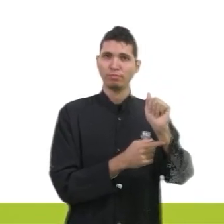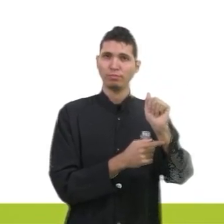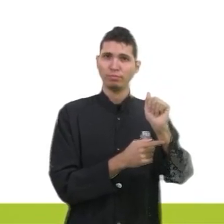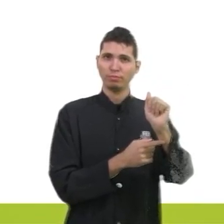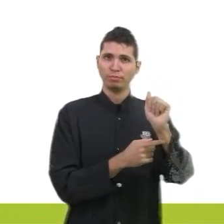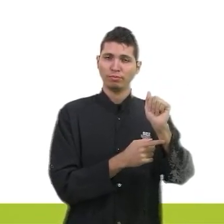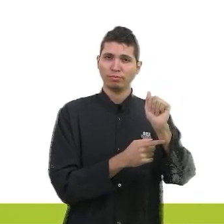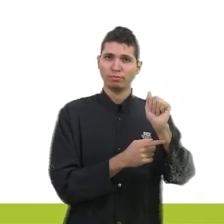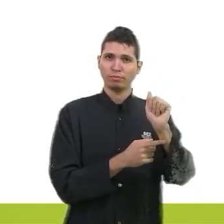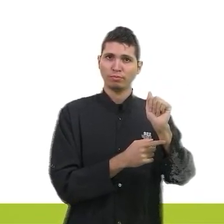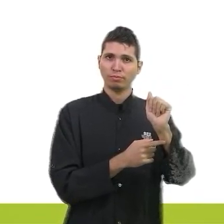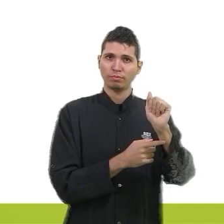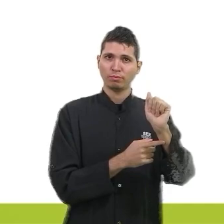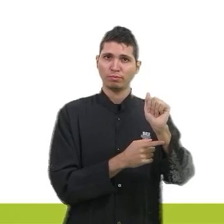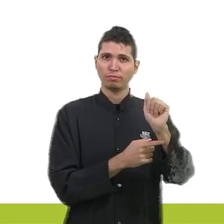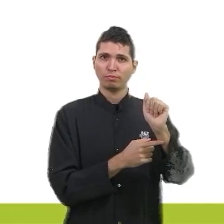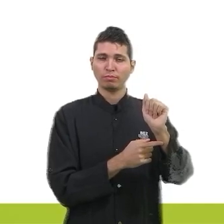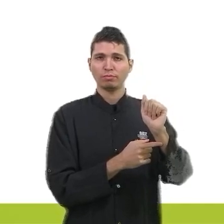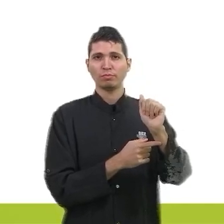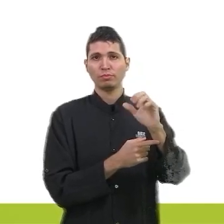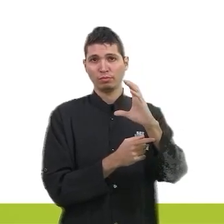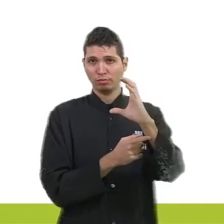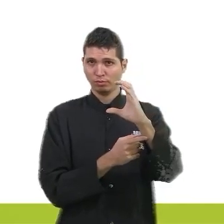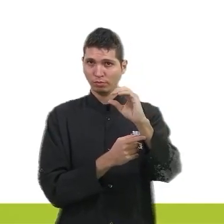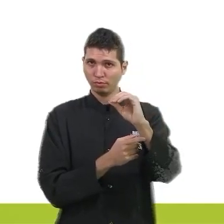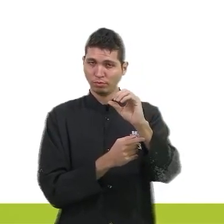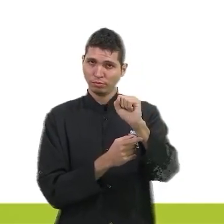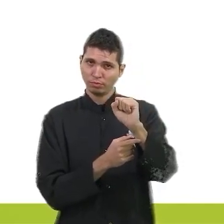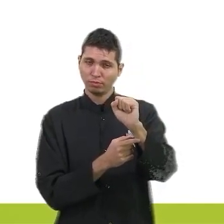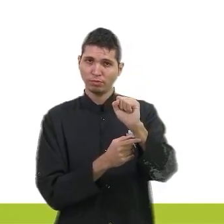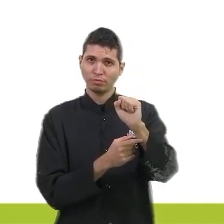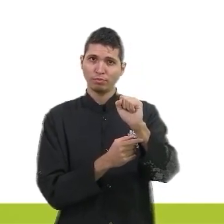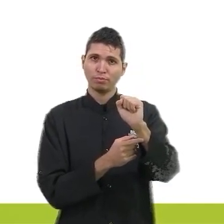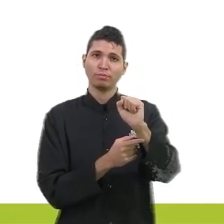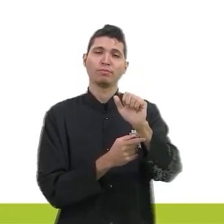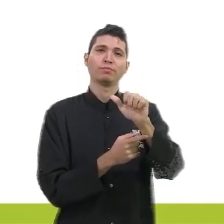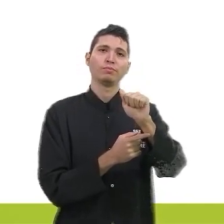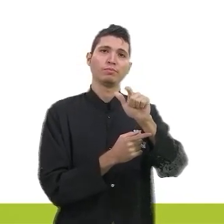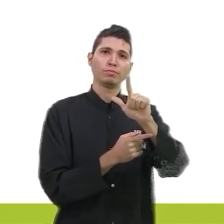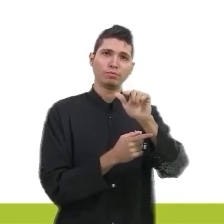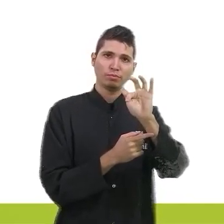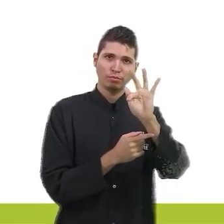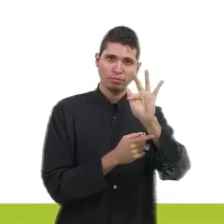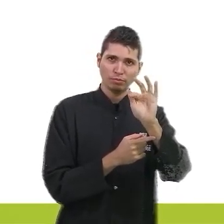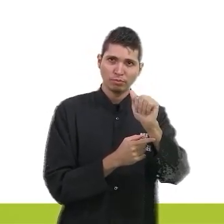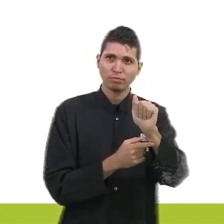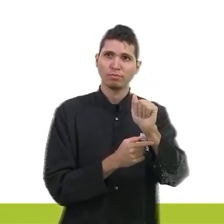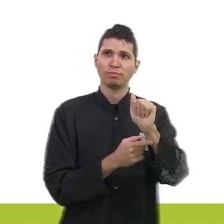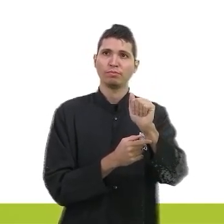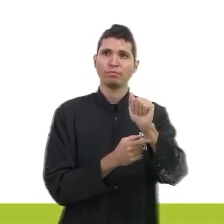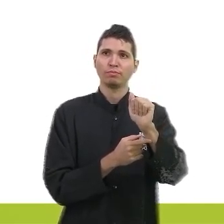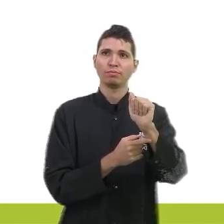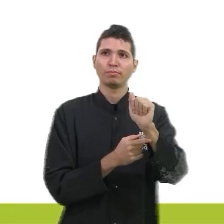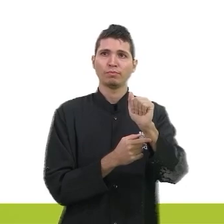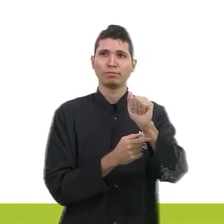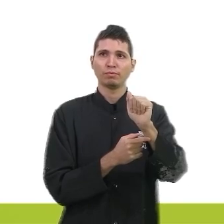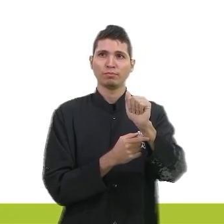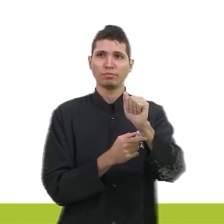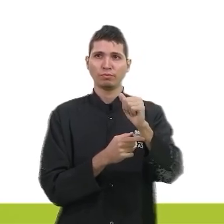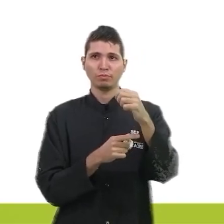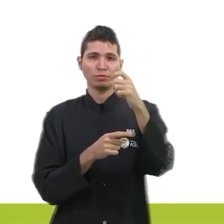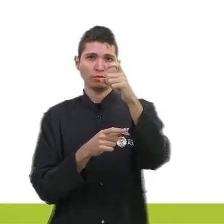bem, cosseno de alfa é o cateto adjacente, né? Que é x, que é essa parte de baixo, dividido